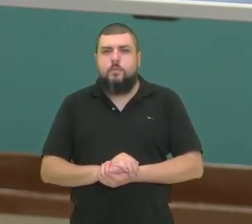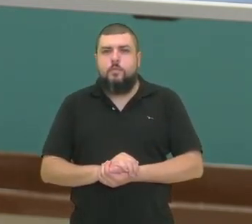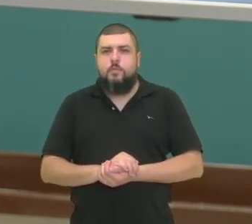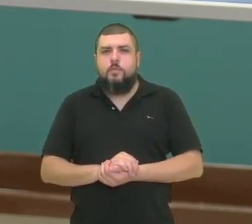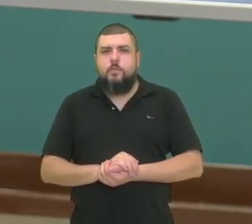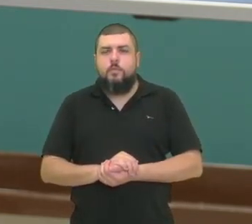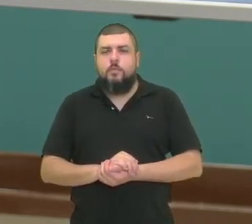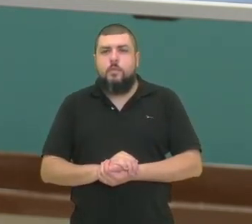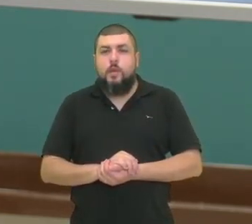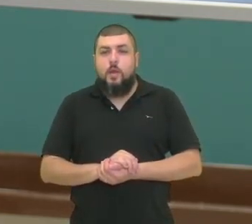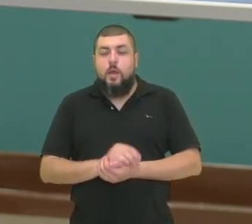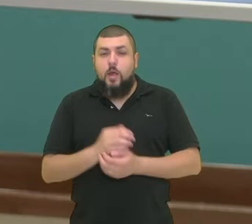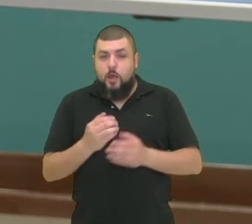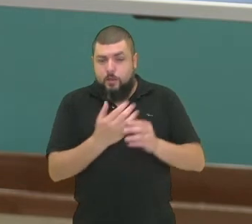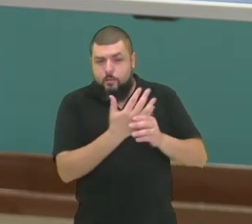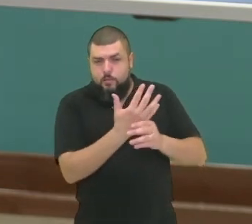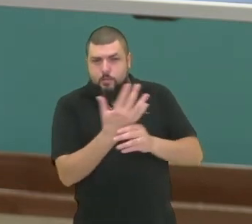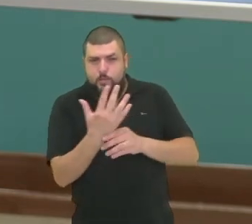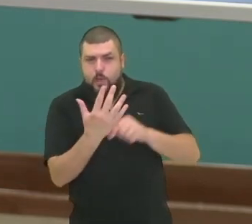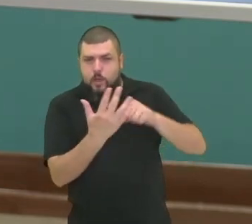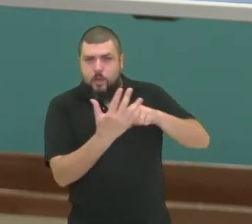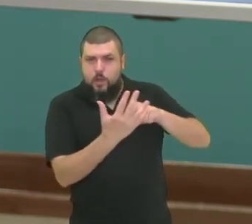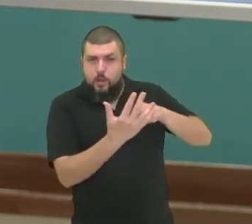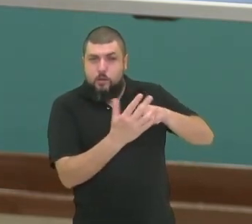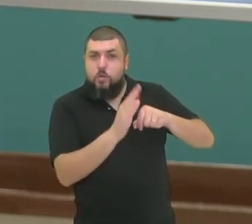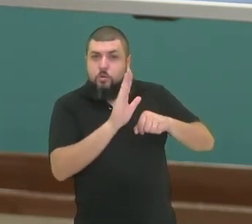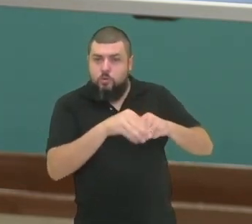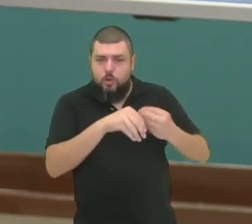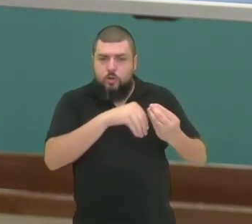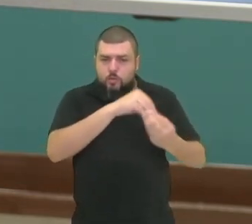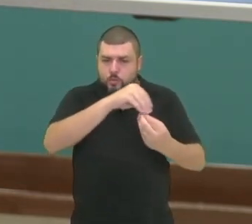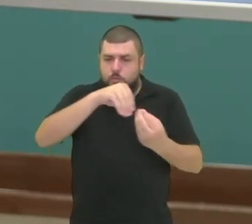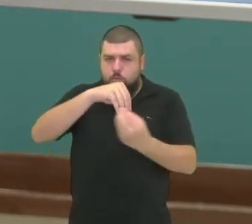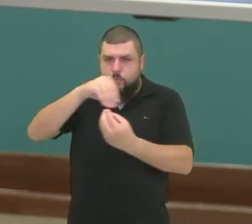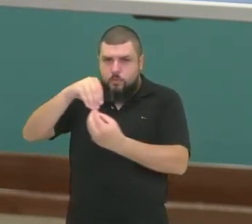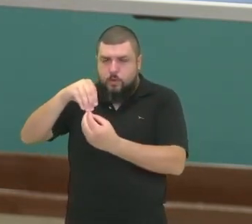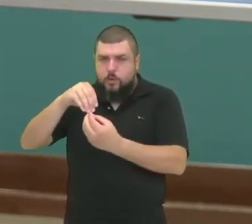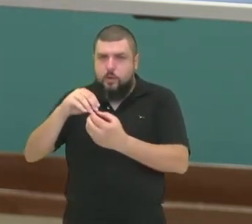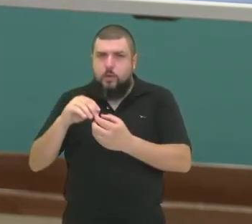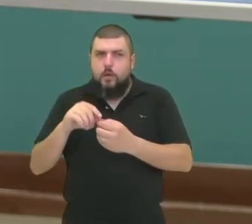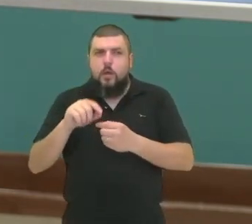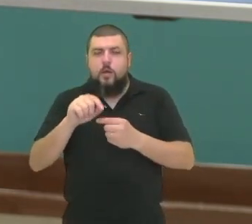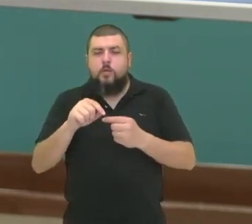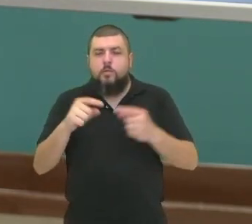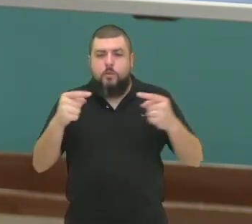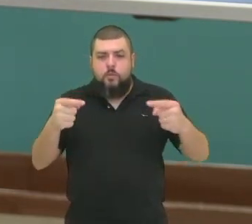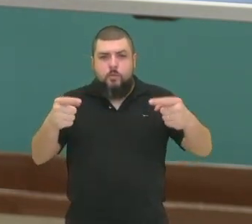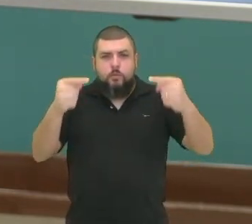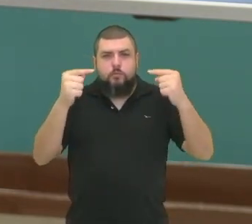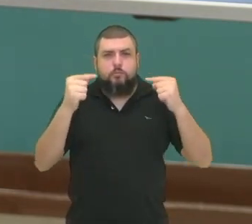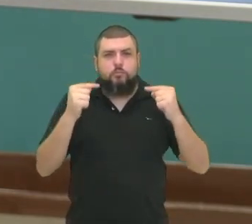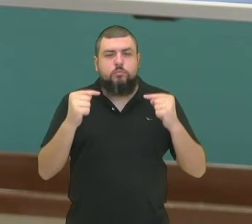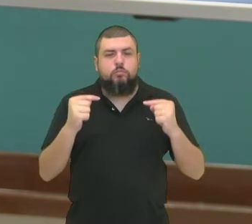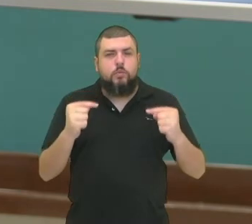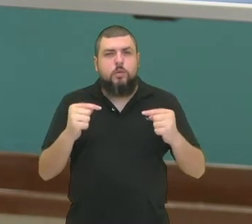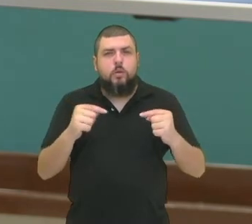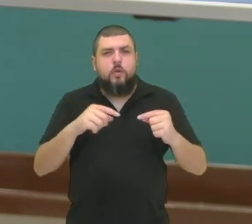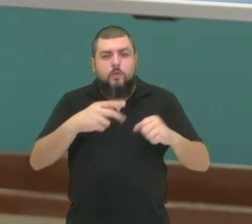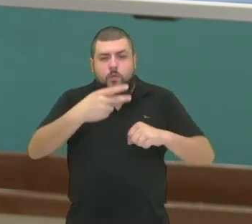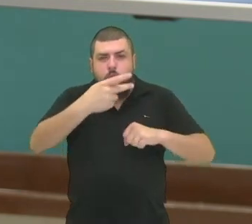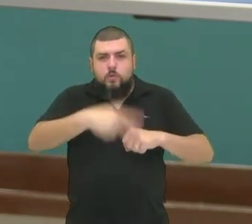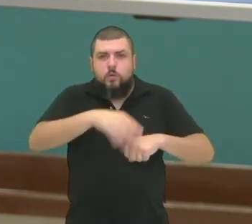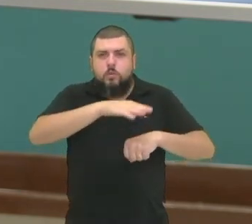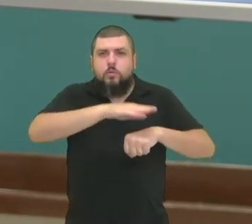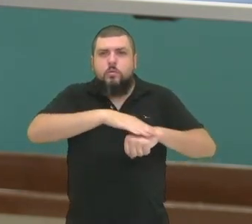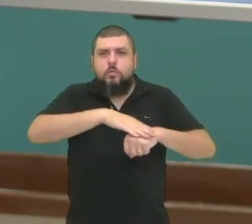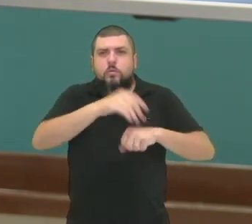híbridos, então, o que ele fez? Ele pegou um indivíduo dessa primeira geração e fez a autofecundação,